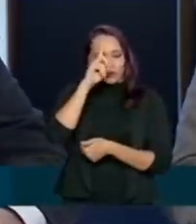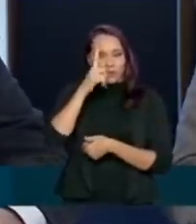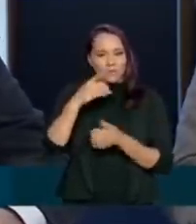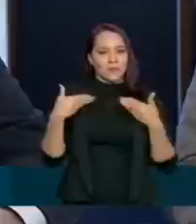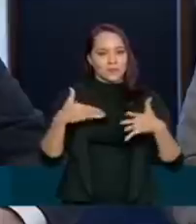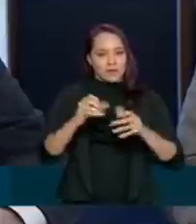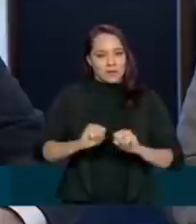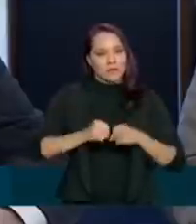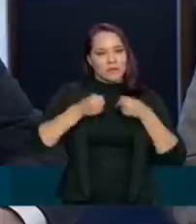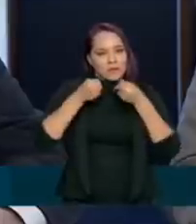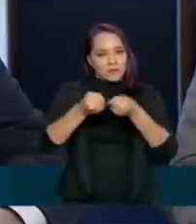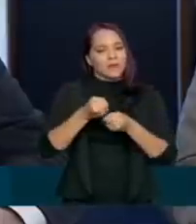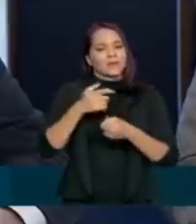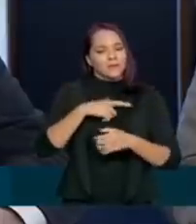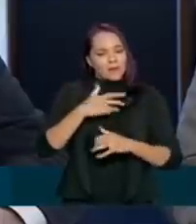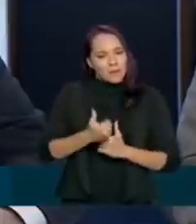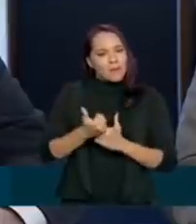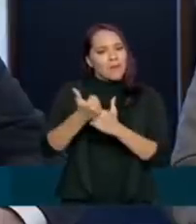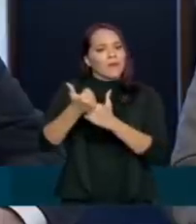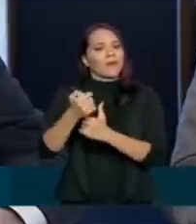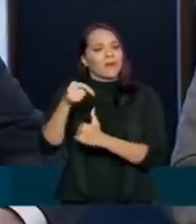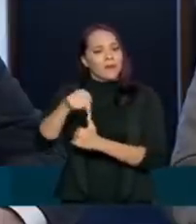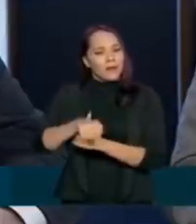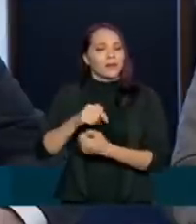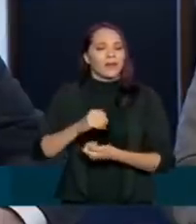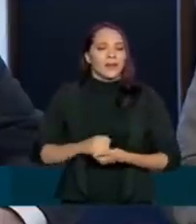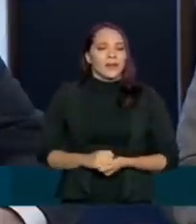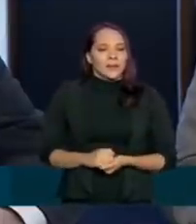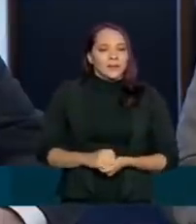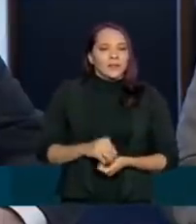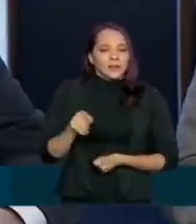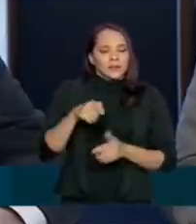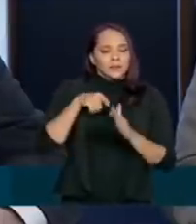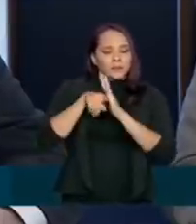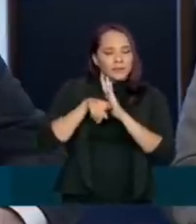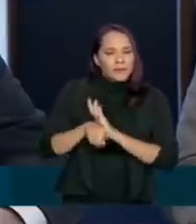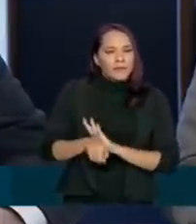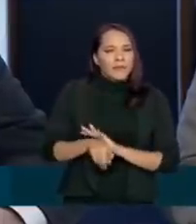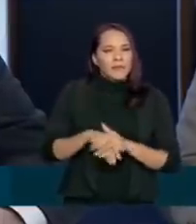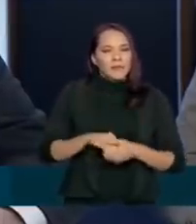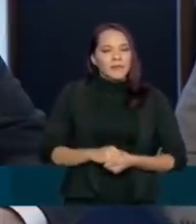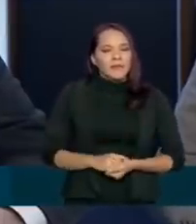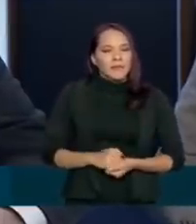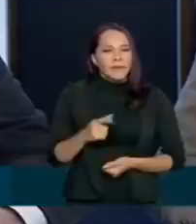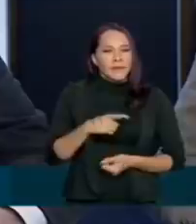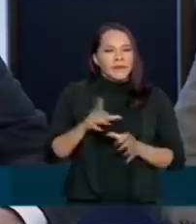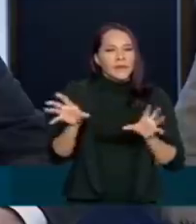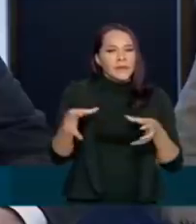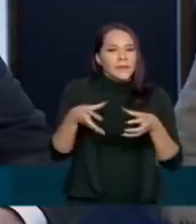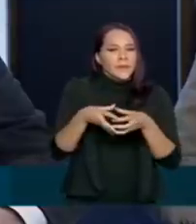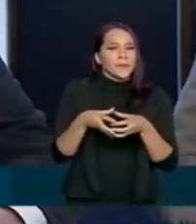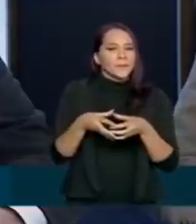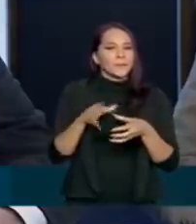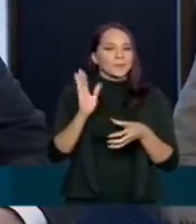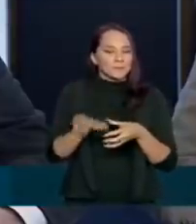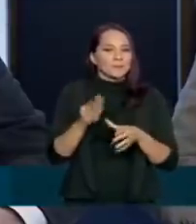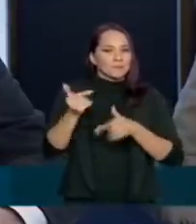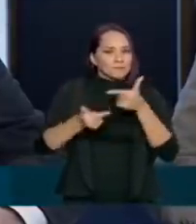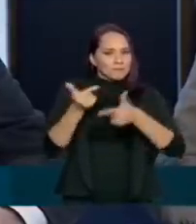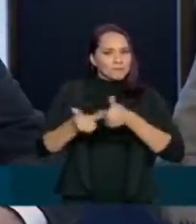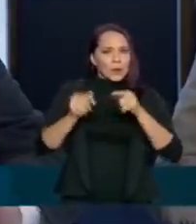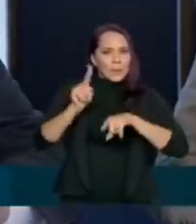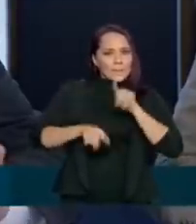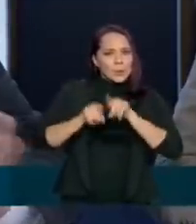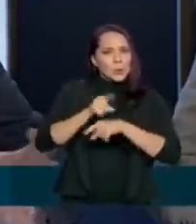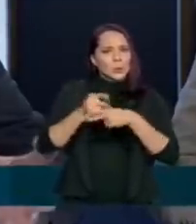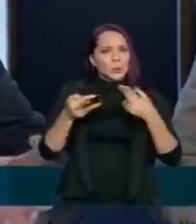tem me apoiado fortemente nessa prospecção e nessa análise. É uma equipe que já trabalhava com produtos de